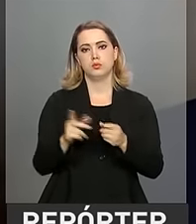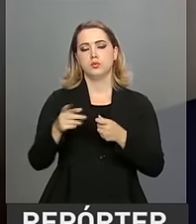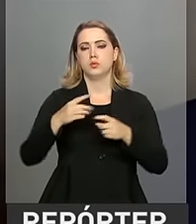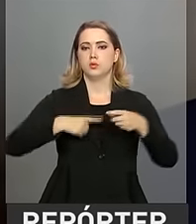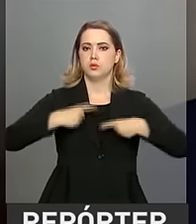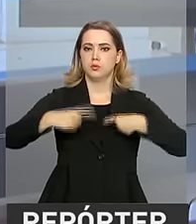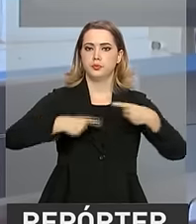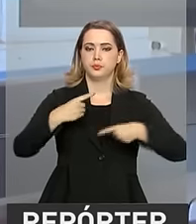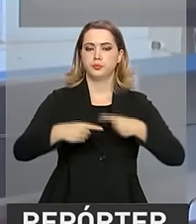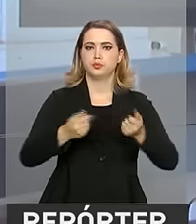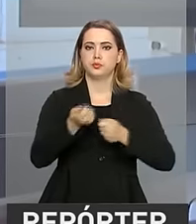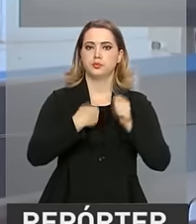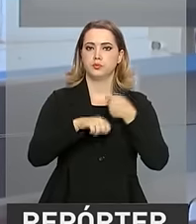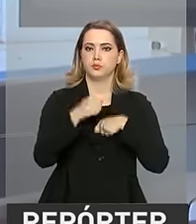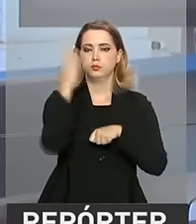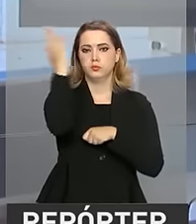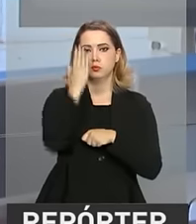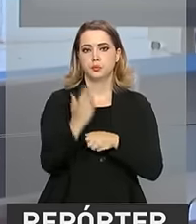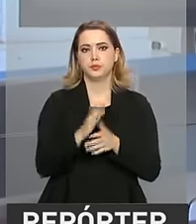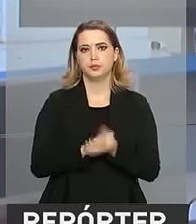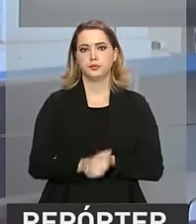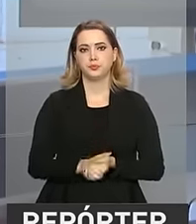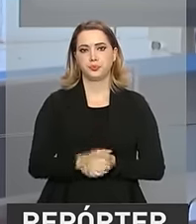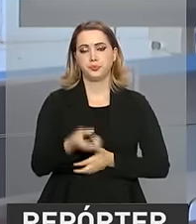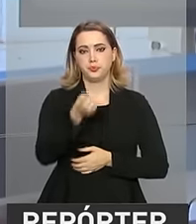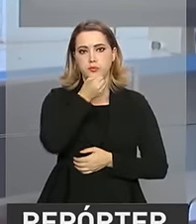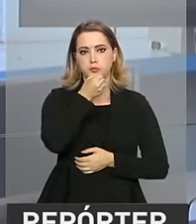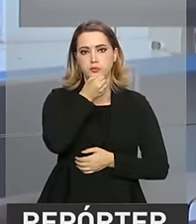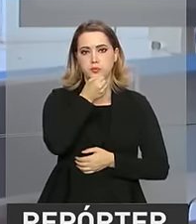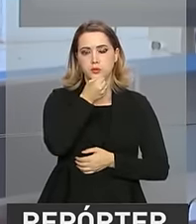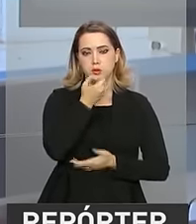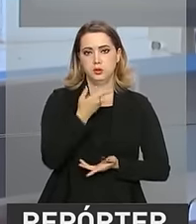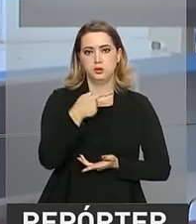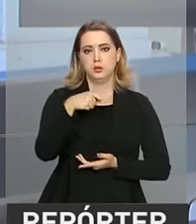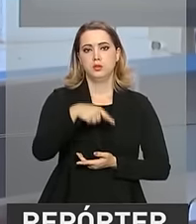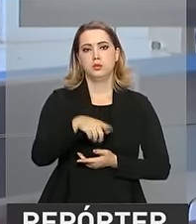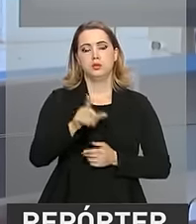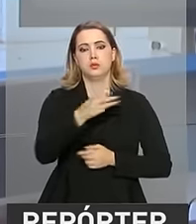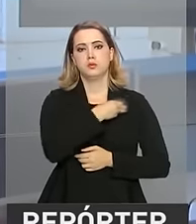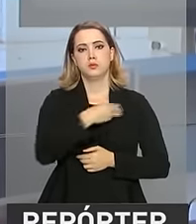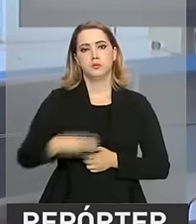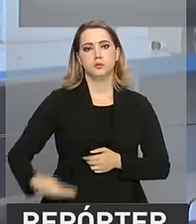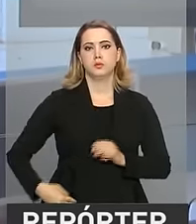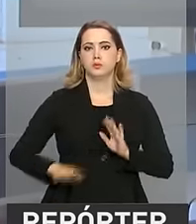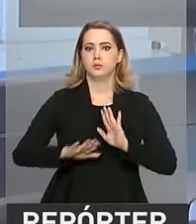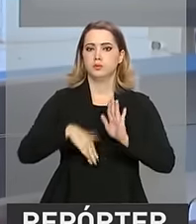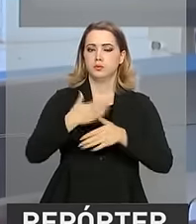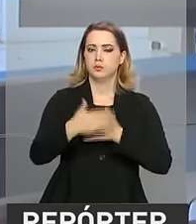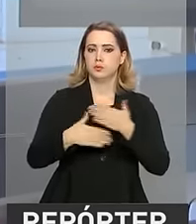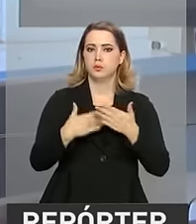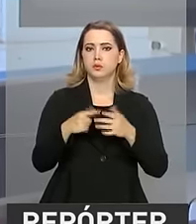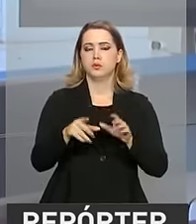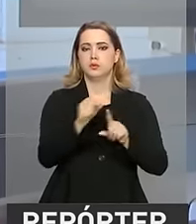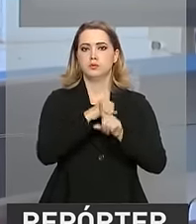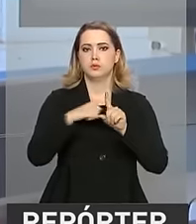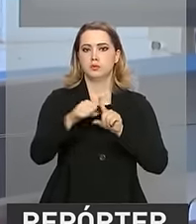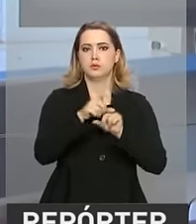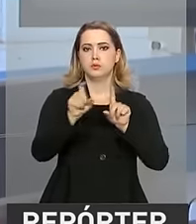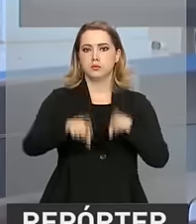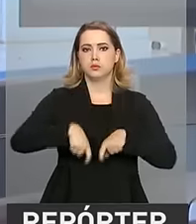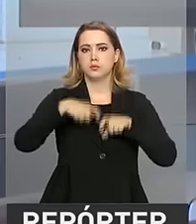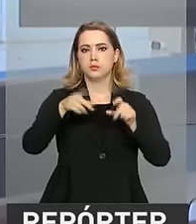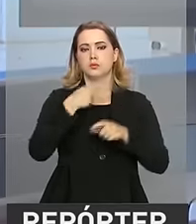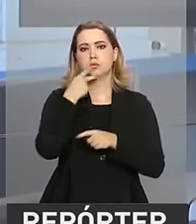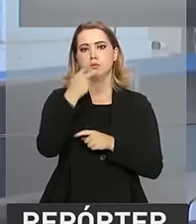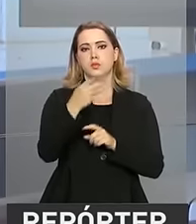econômica brasileira entrevista exclusiva TV NBR o ministro do Desenvolvimento Social e agrária Osmar Terra falou